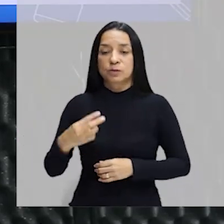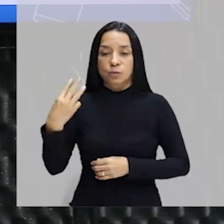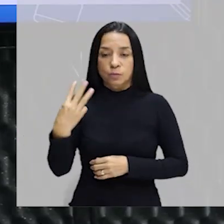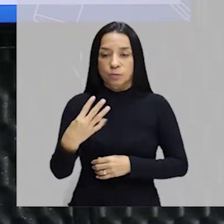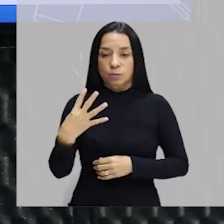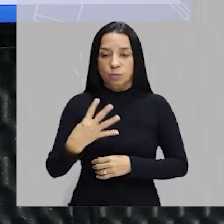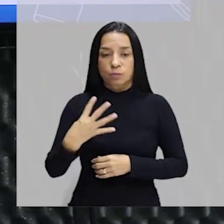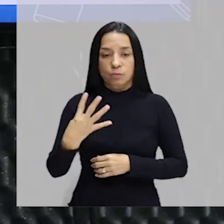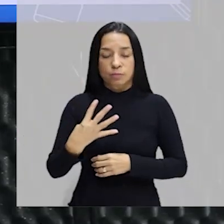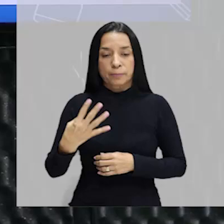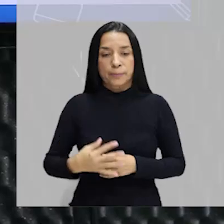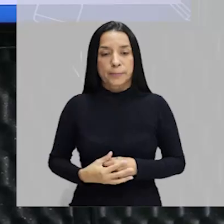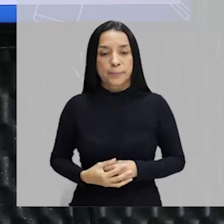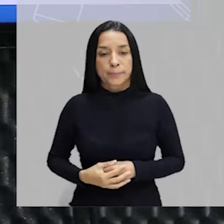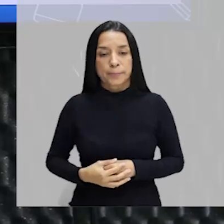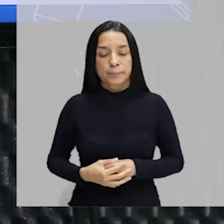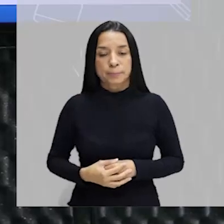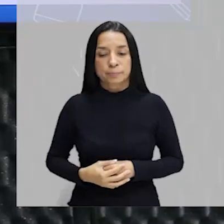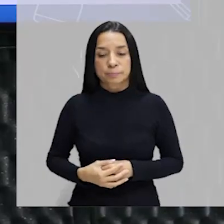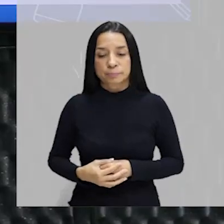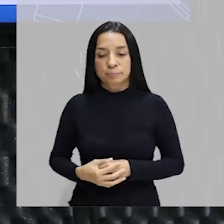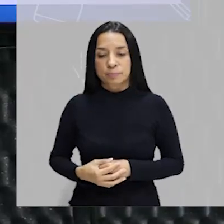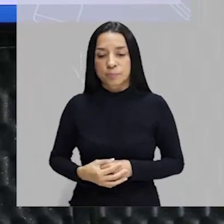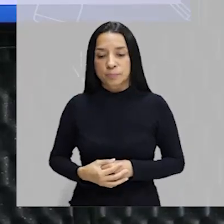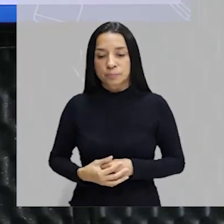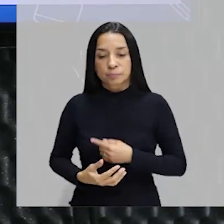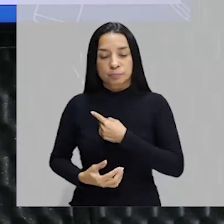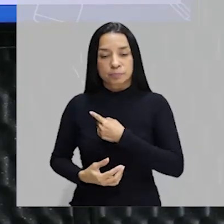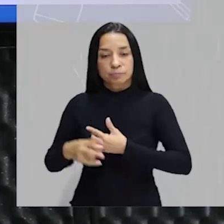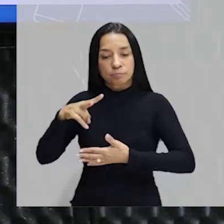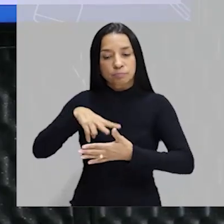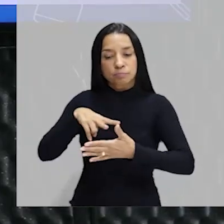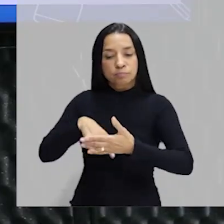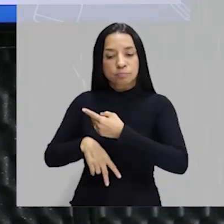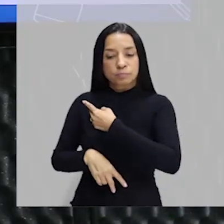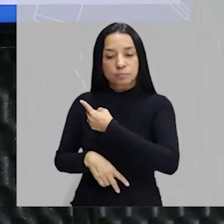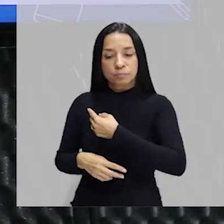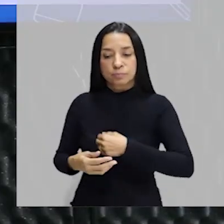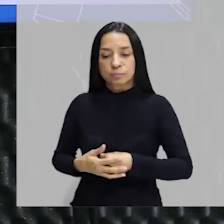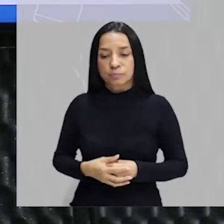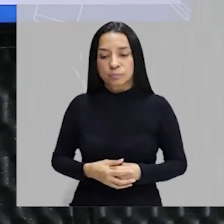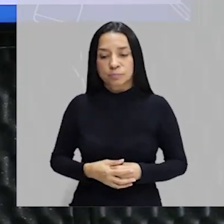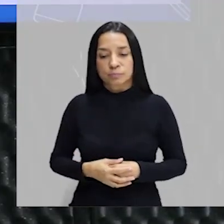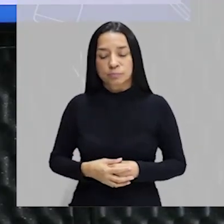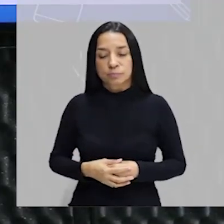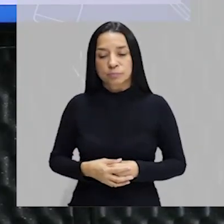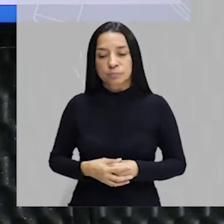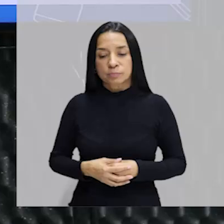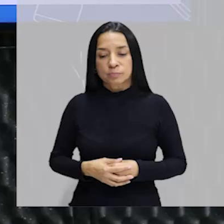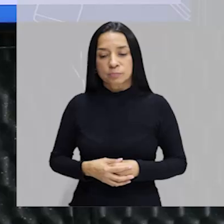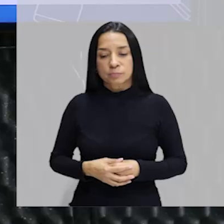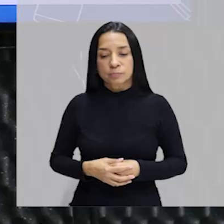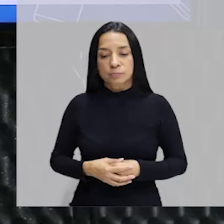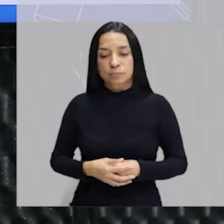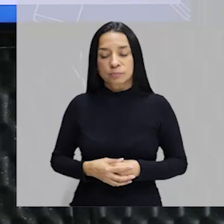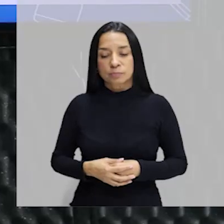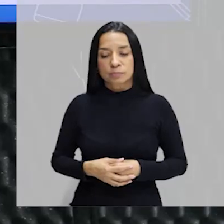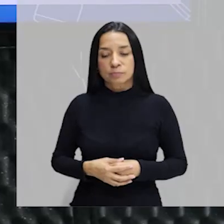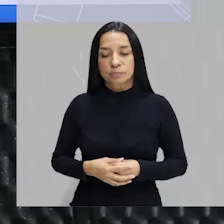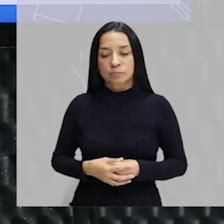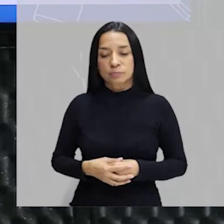afirmativa. Na cadeia respiratória, etapa da respiração celular, que ocorre nas